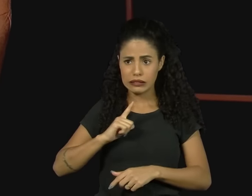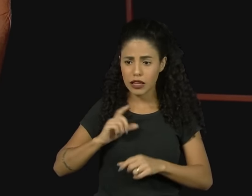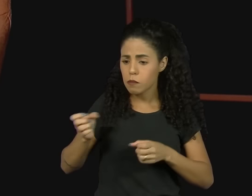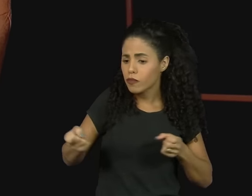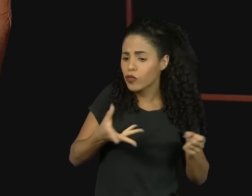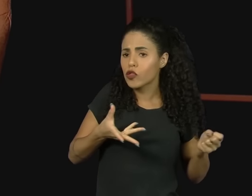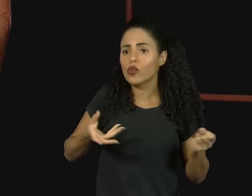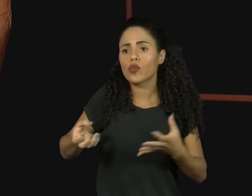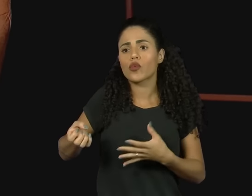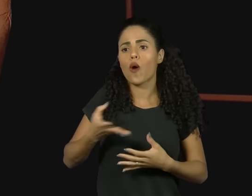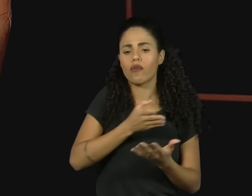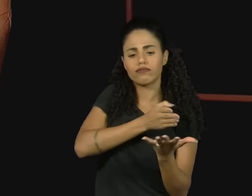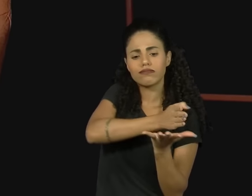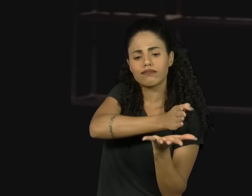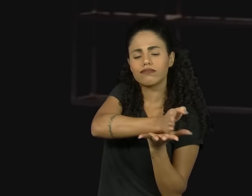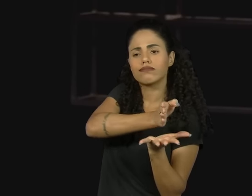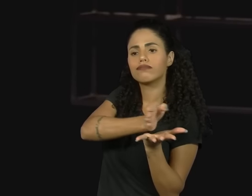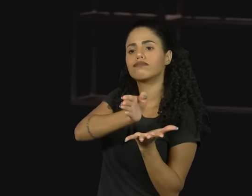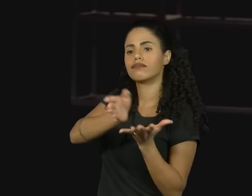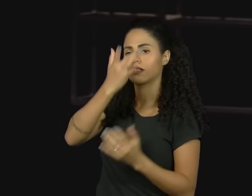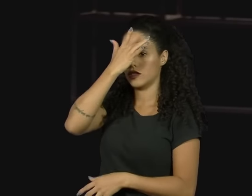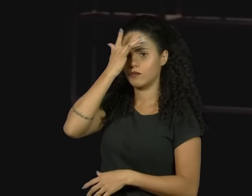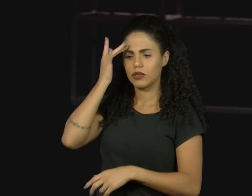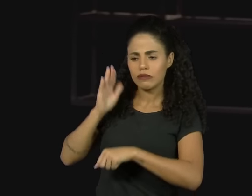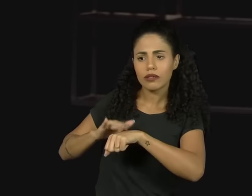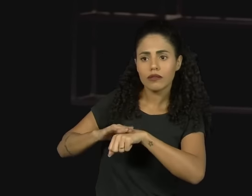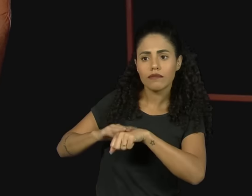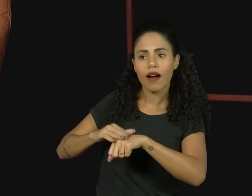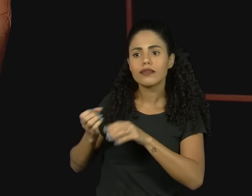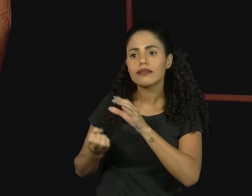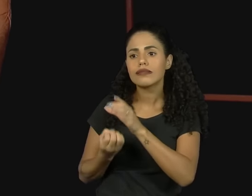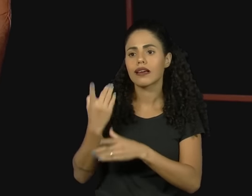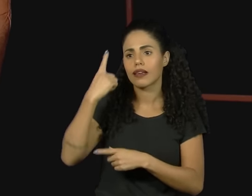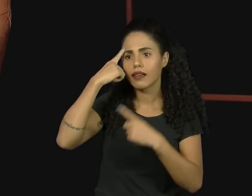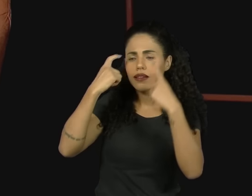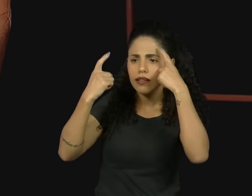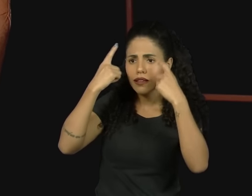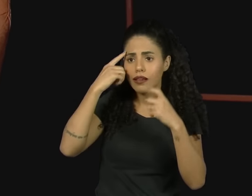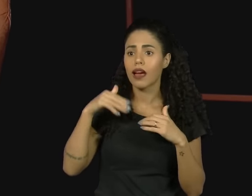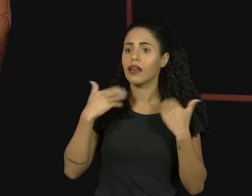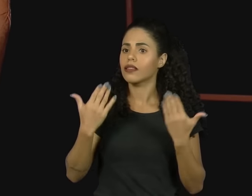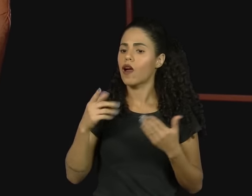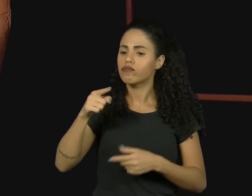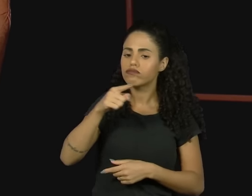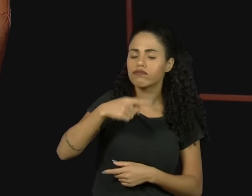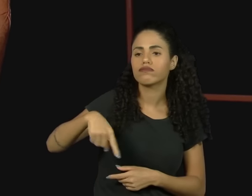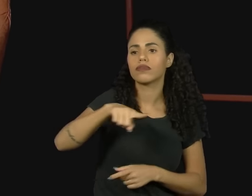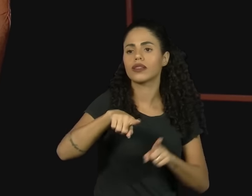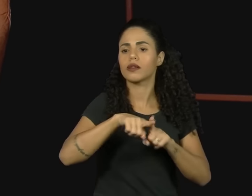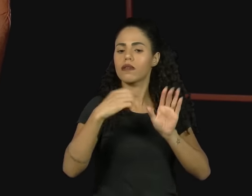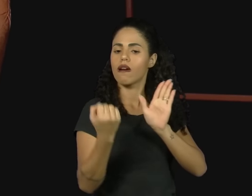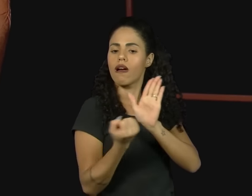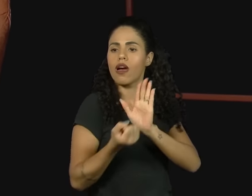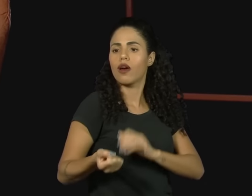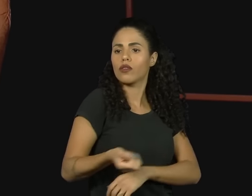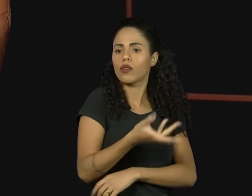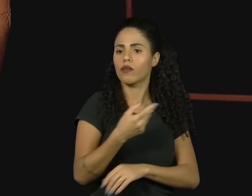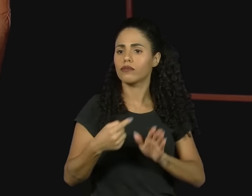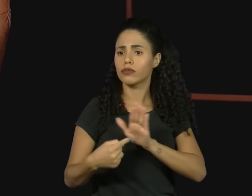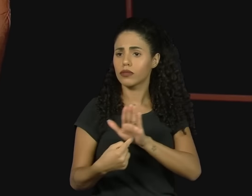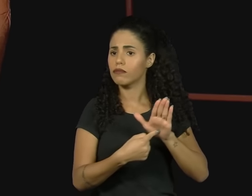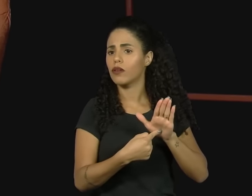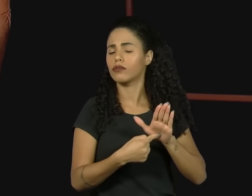neo-nichos de talento, tá? Os outros, ou seja, marcas absolutamente novas, que